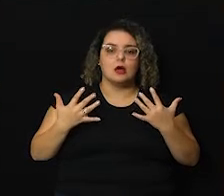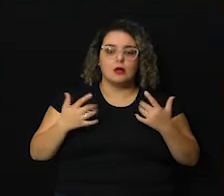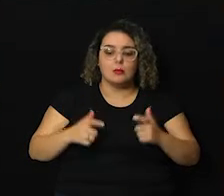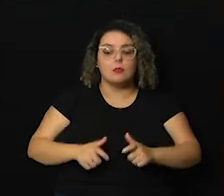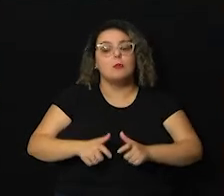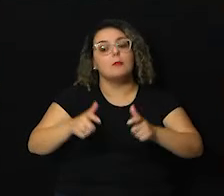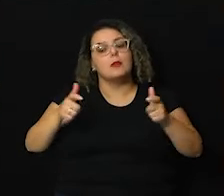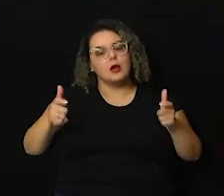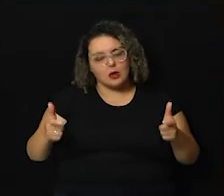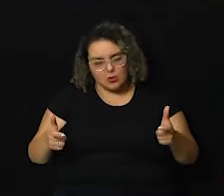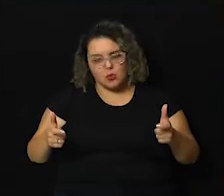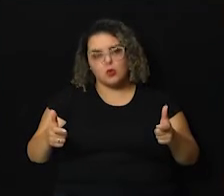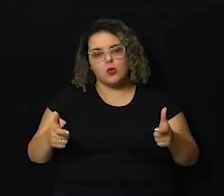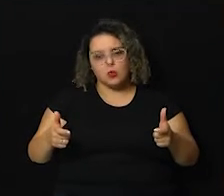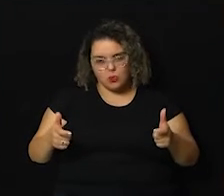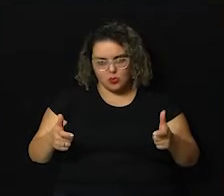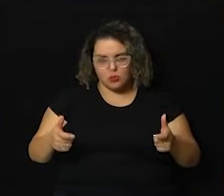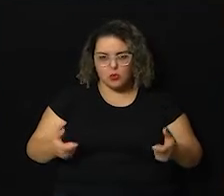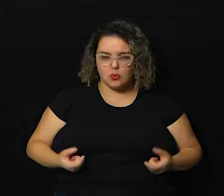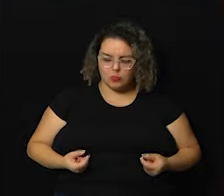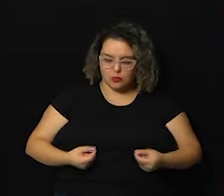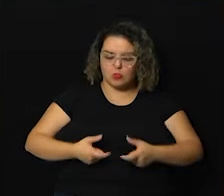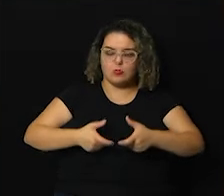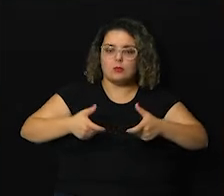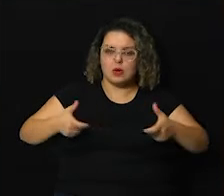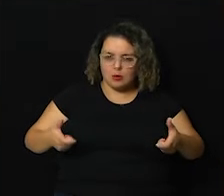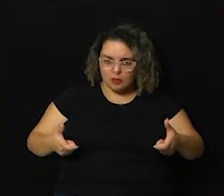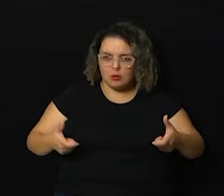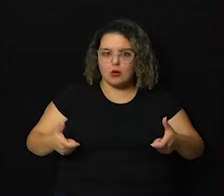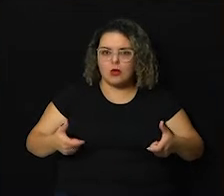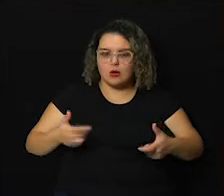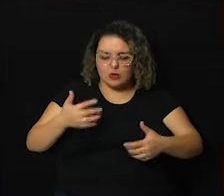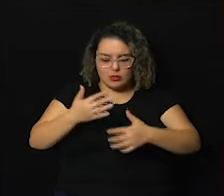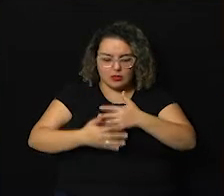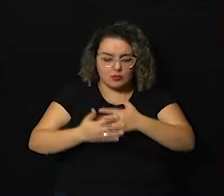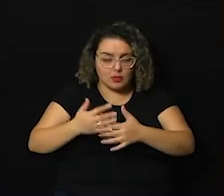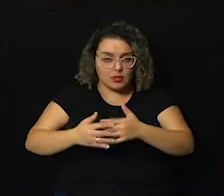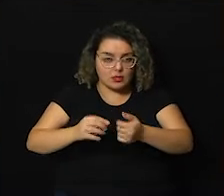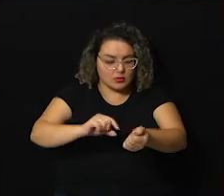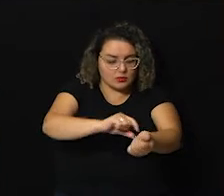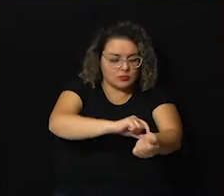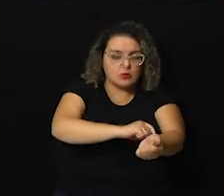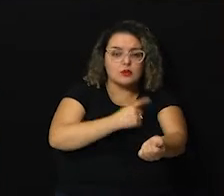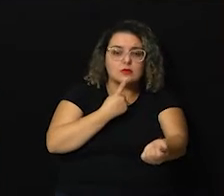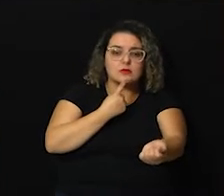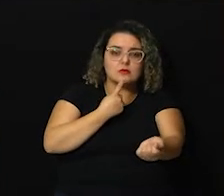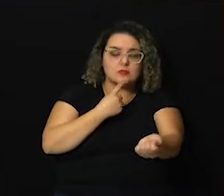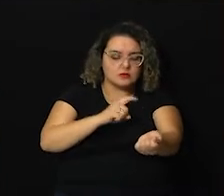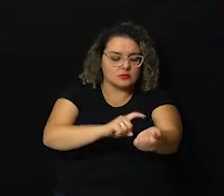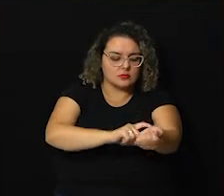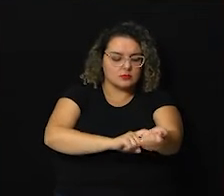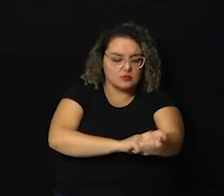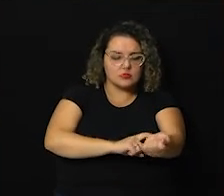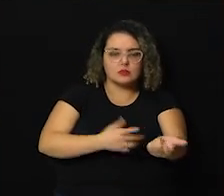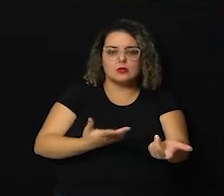mais alto, ou seja, é um tumor de maior volume, está comprometendo vasos sanguíneos, ou tem algumas